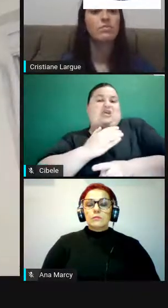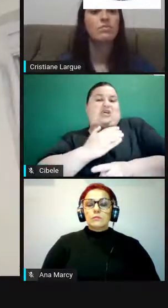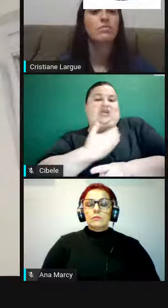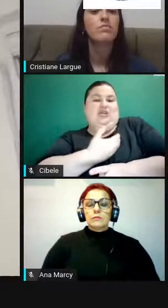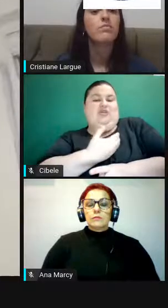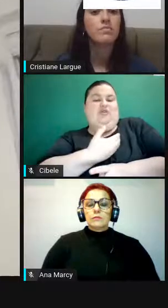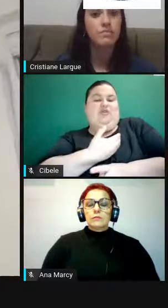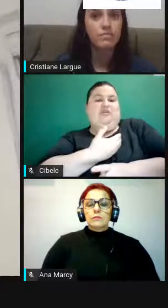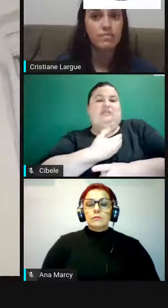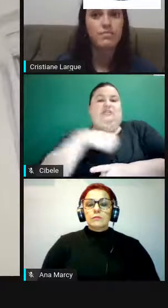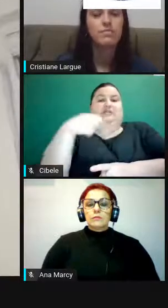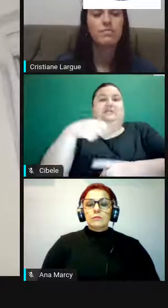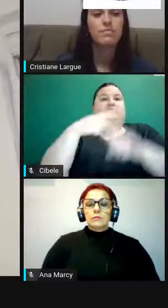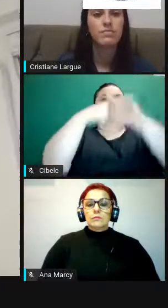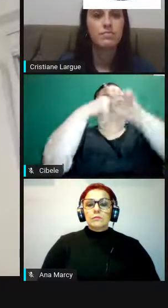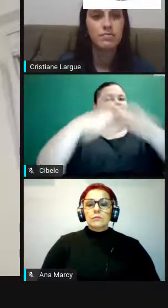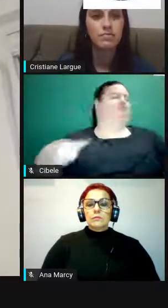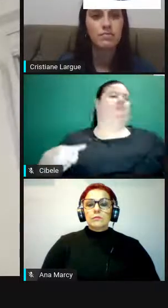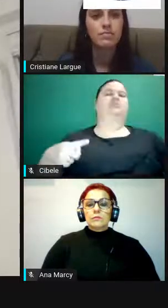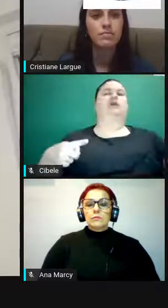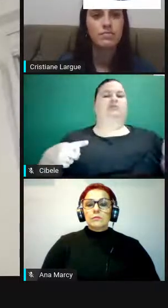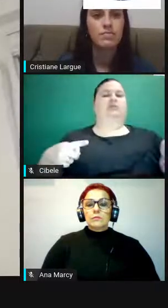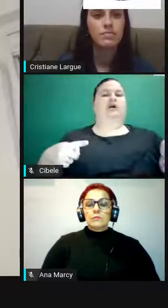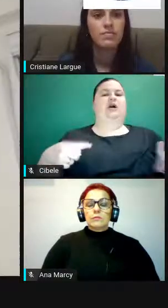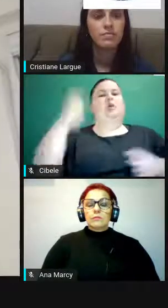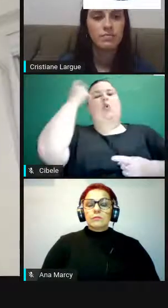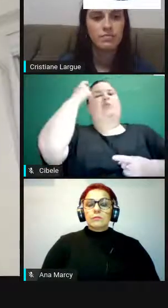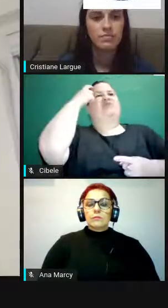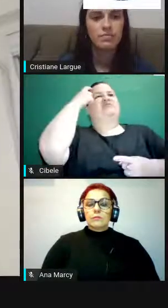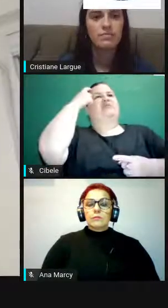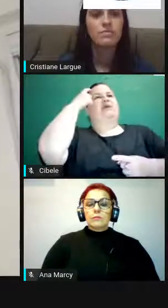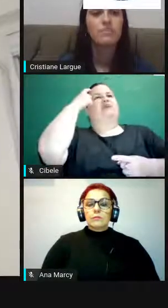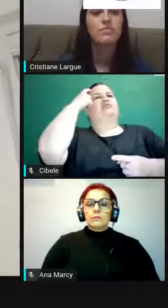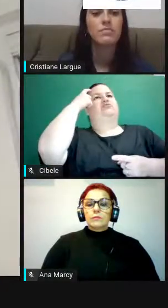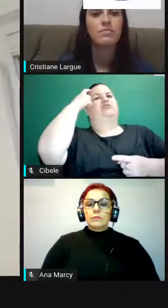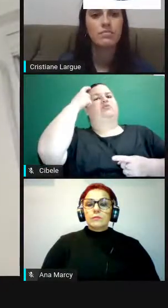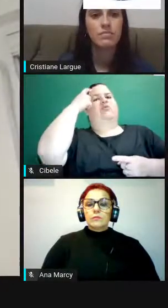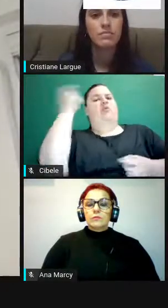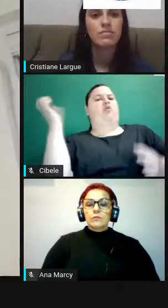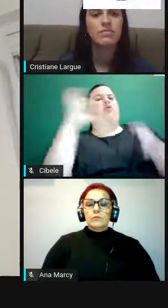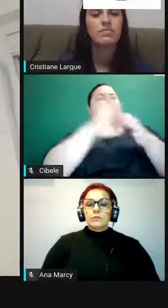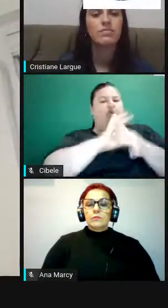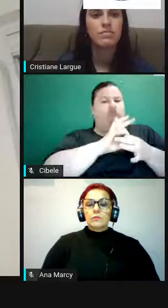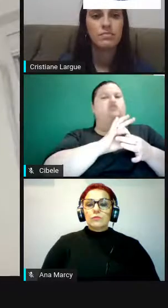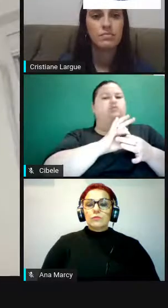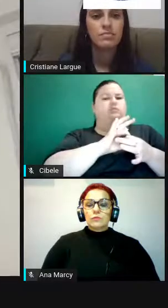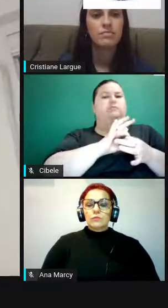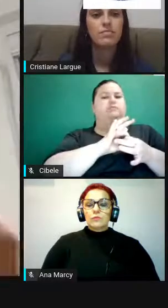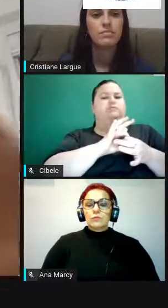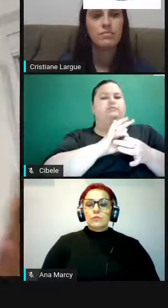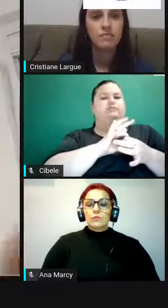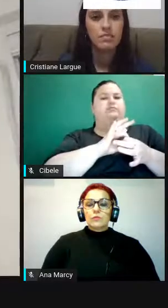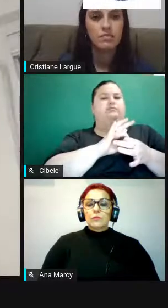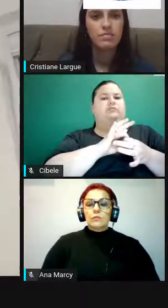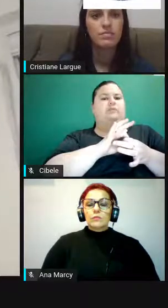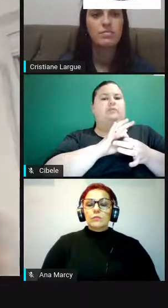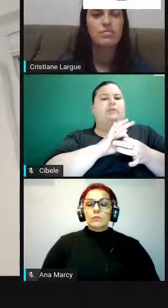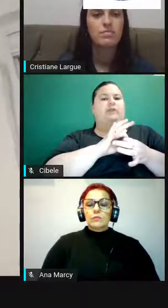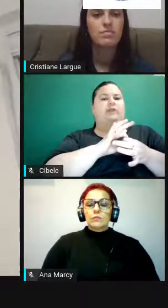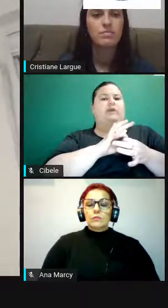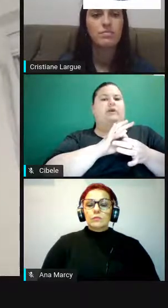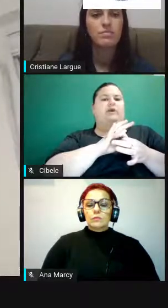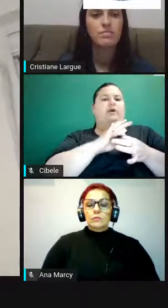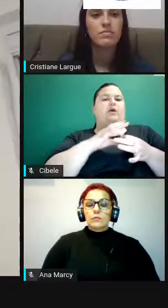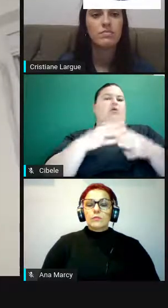anulá-los né a gente tem que anular os com um pensamento lógico obviamente né porque não dá para sair fazer umas coisas a Deus dar atender mas muitas coisas